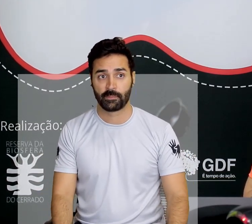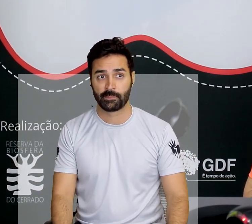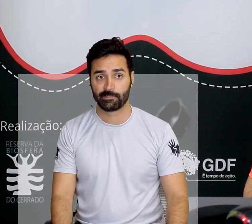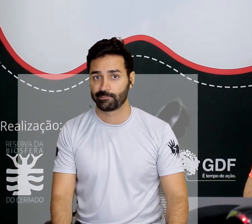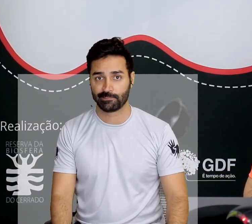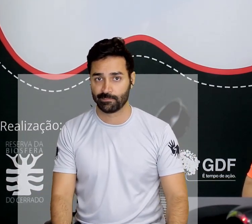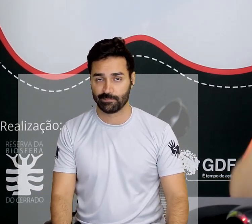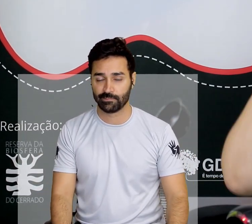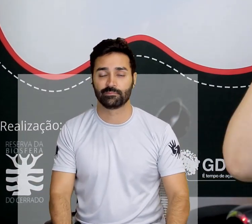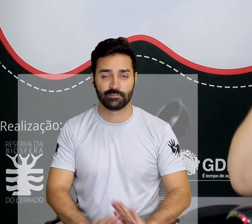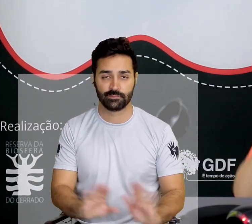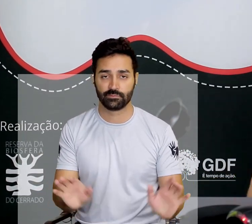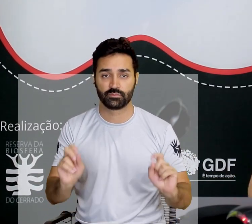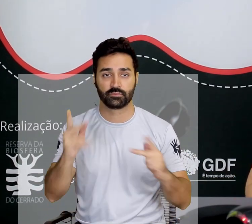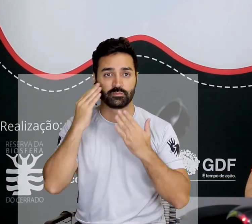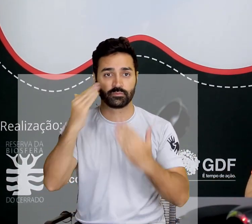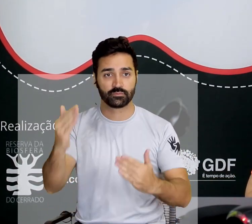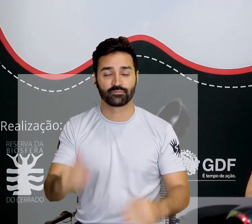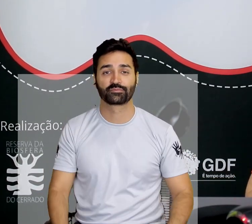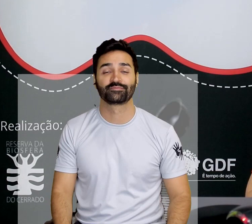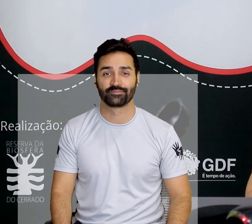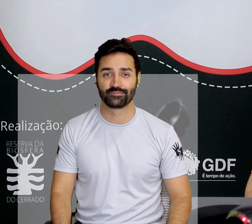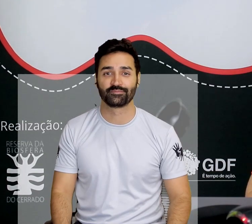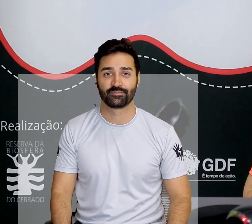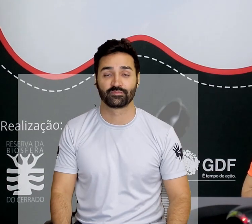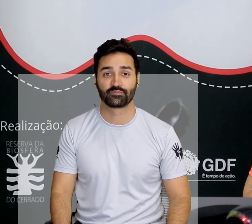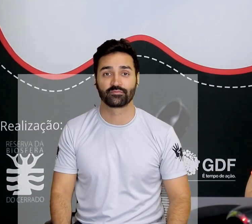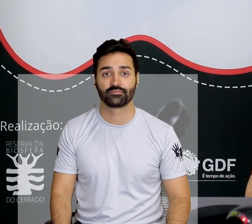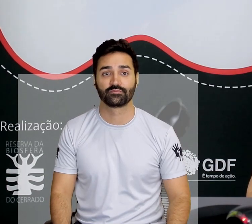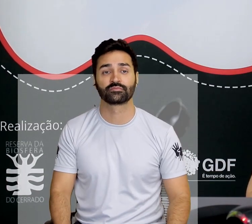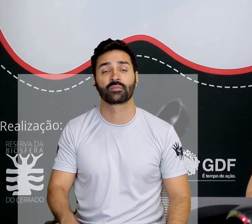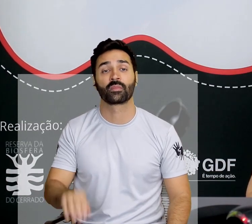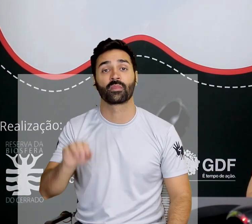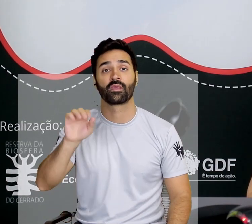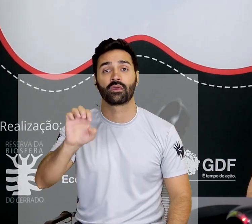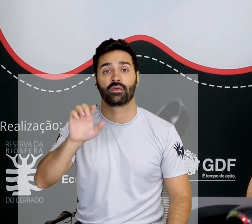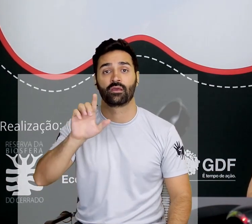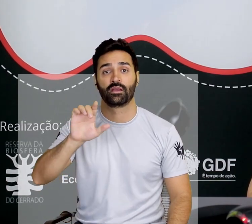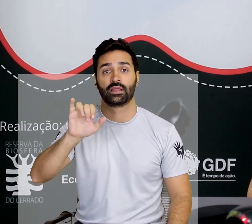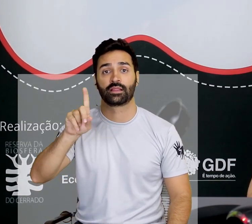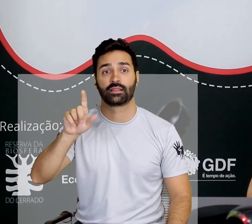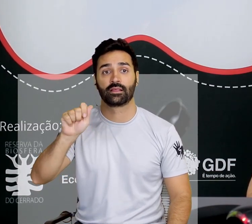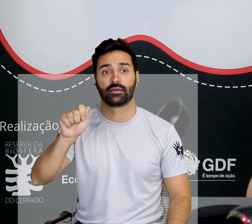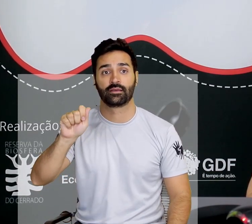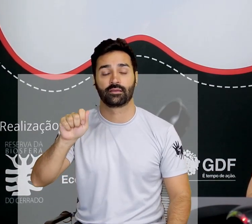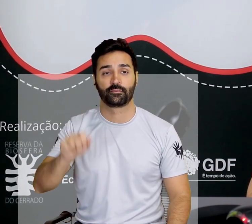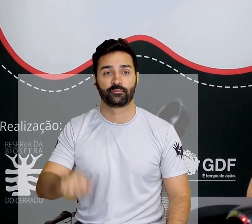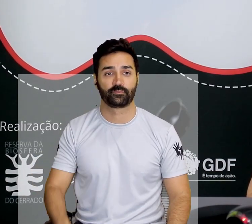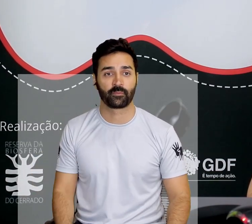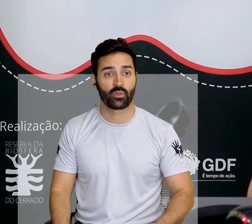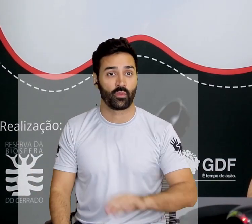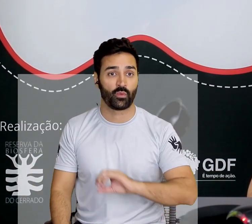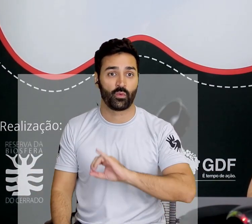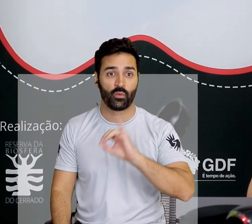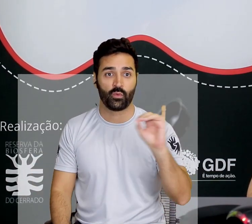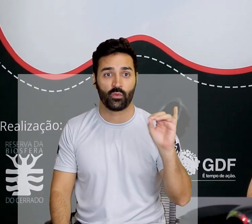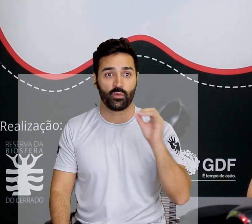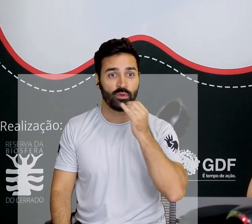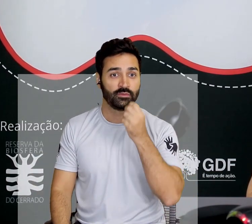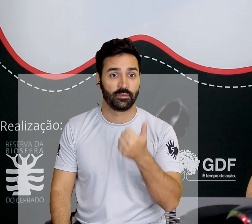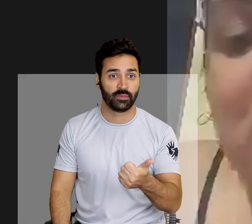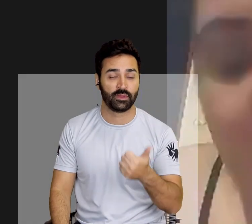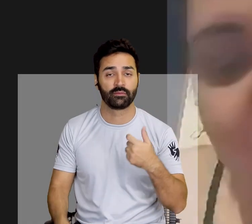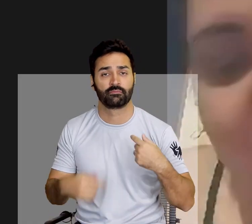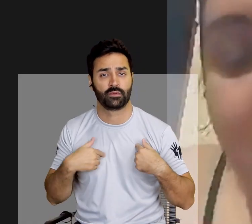Não, obrigada. Ótimo. Agora sim, Élida. Oi, tudo bem? Tudo bom? Eu trabalho